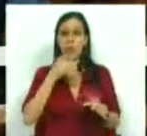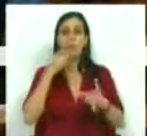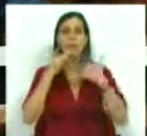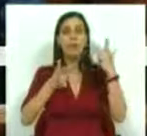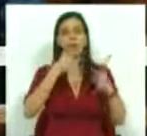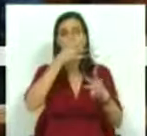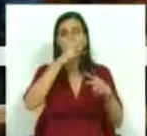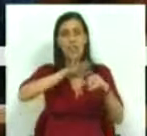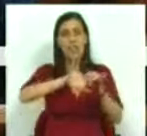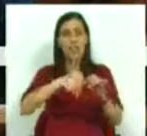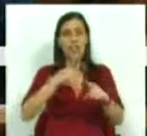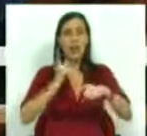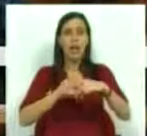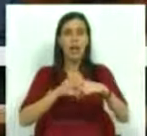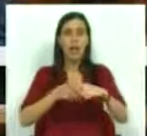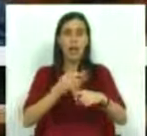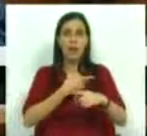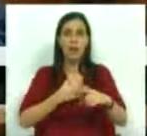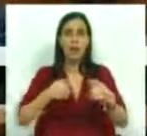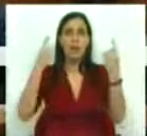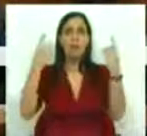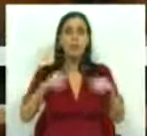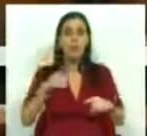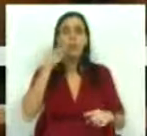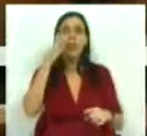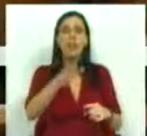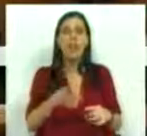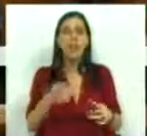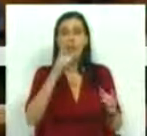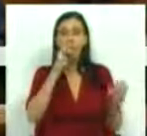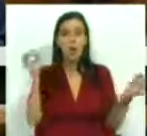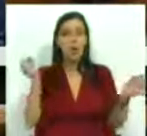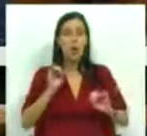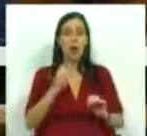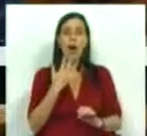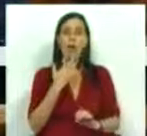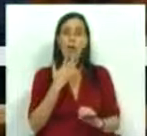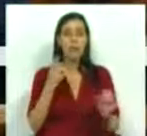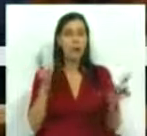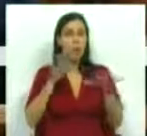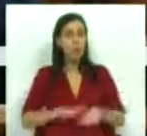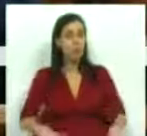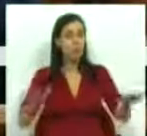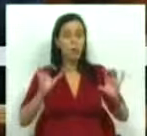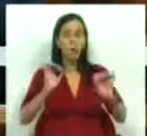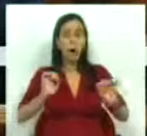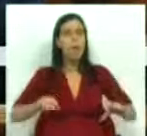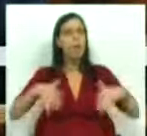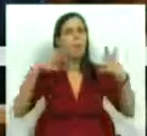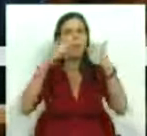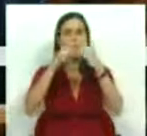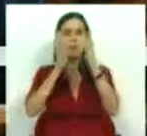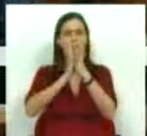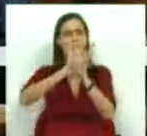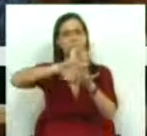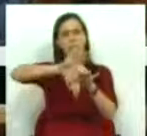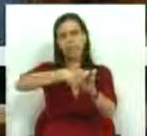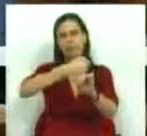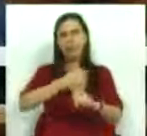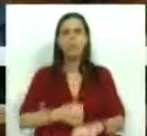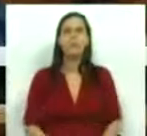da tragédia grega Antígona de Sófocles, a falta de prudência é o princípio de todas as